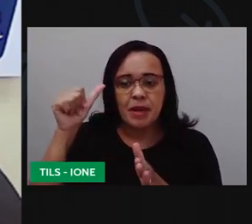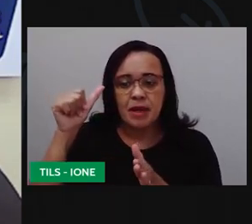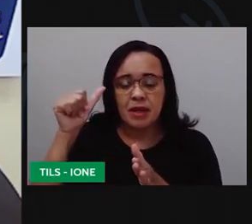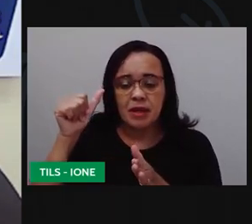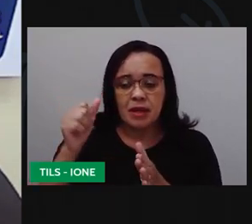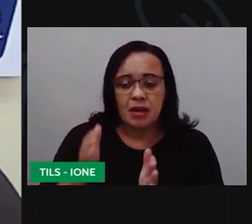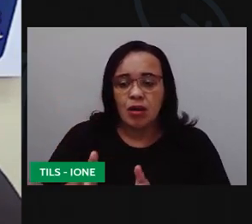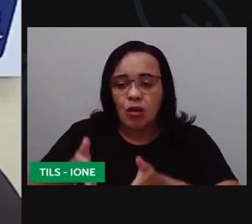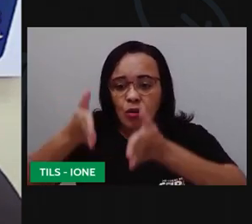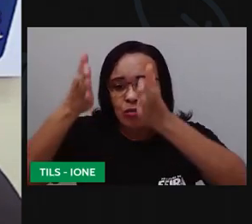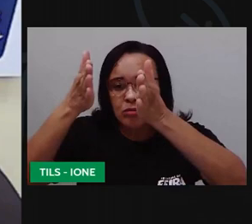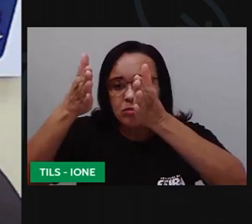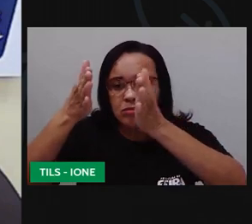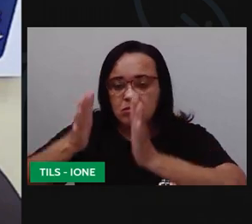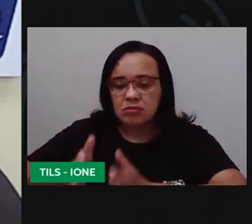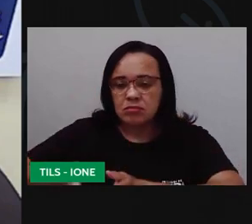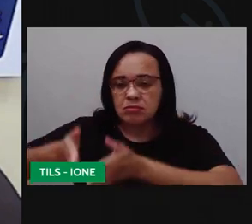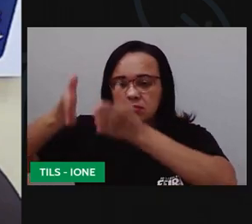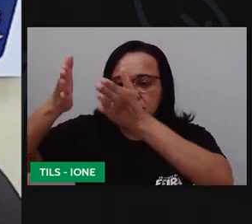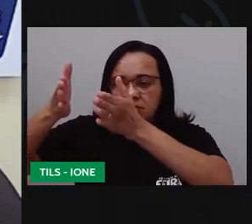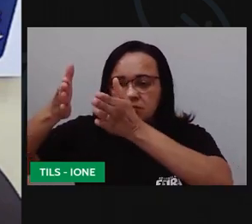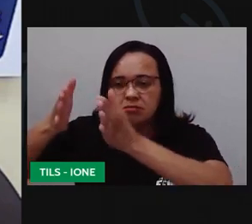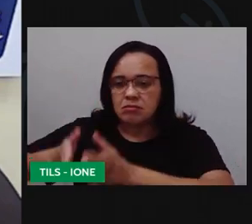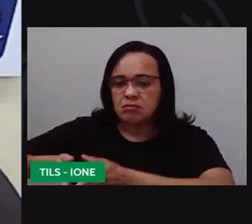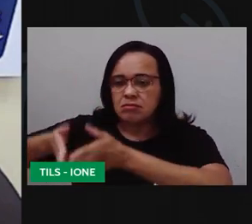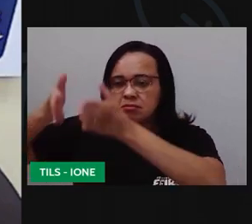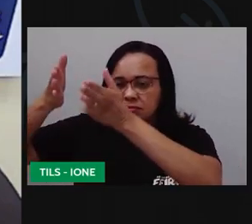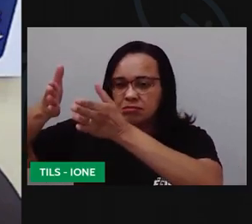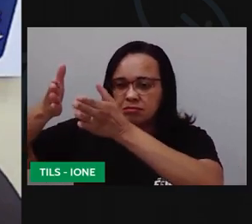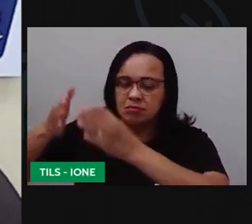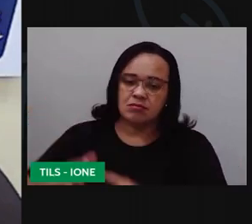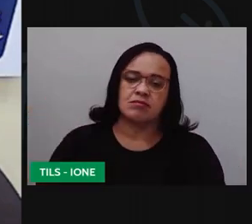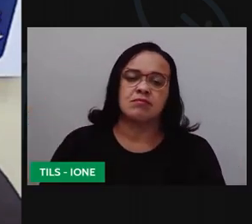Ó, 4. Vamos para a próxima coluna.